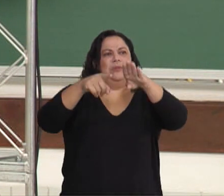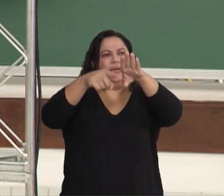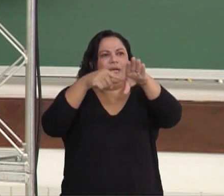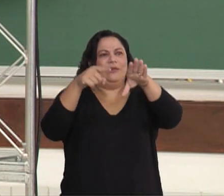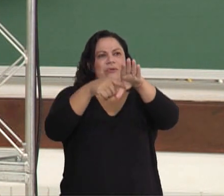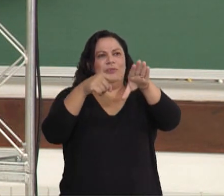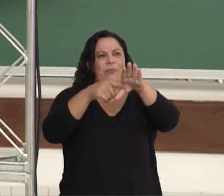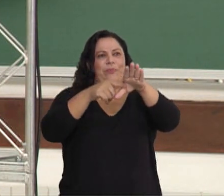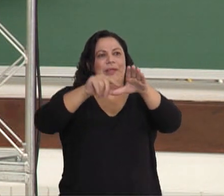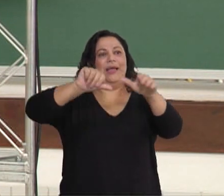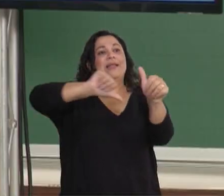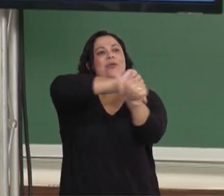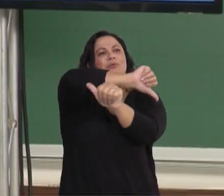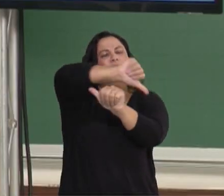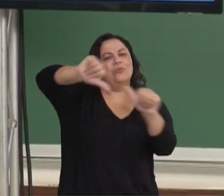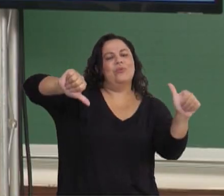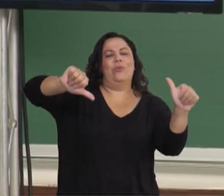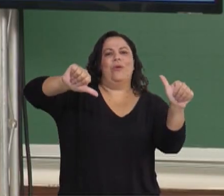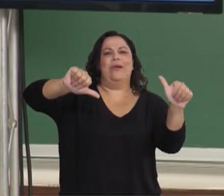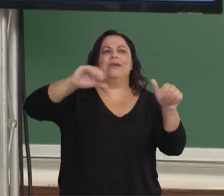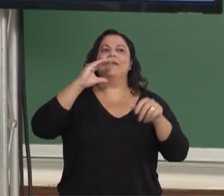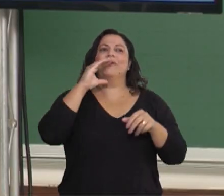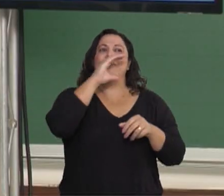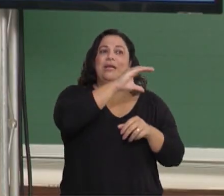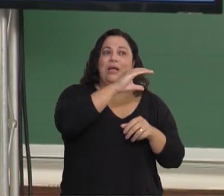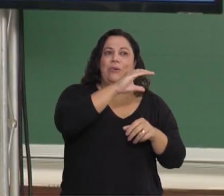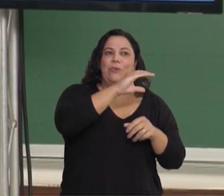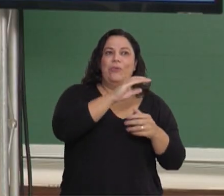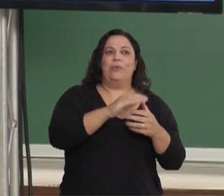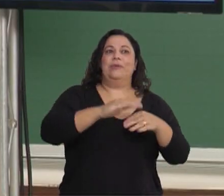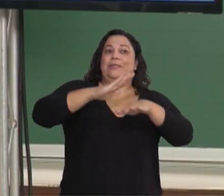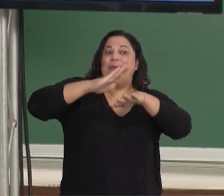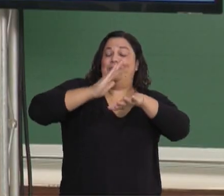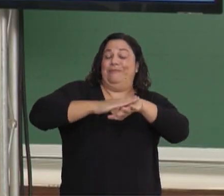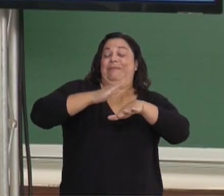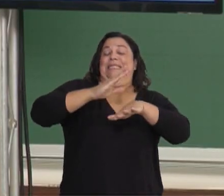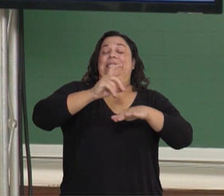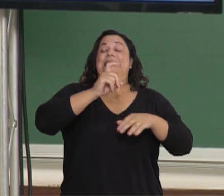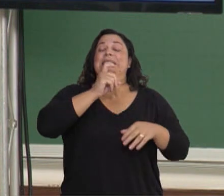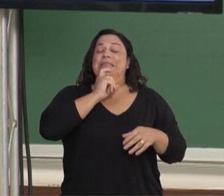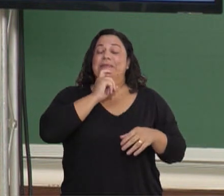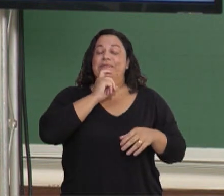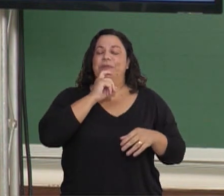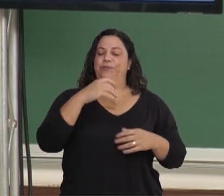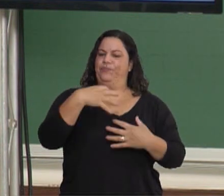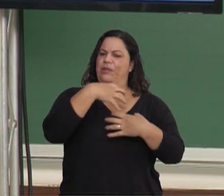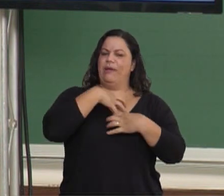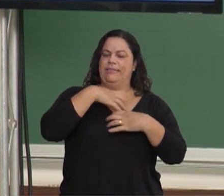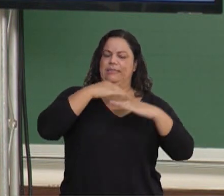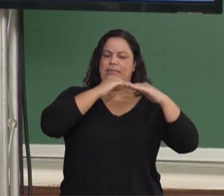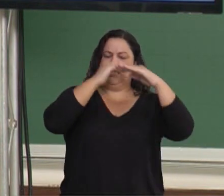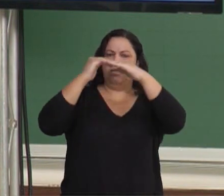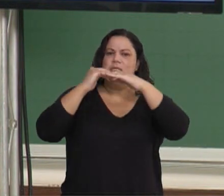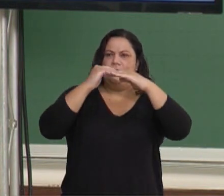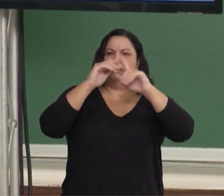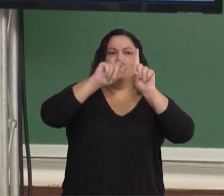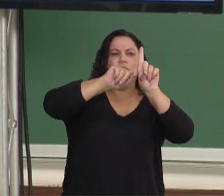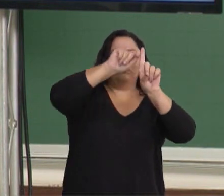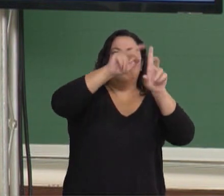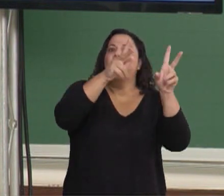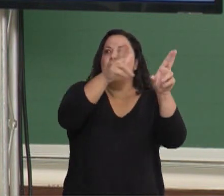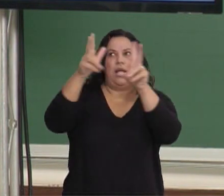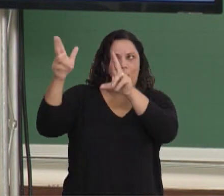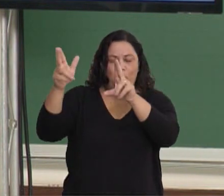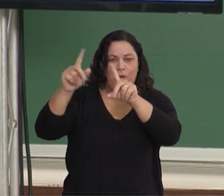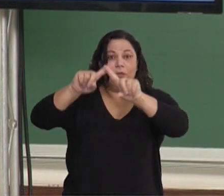variação térmica que você tem acaba sendo a mesma, só que a cerâmica acaba puxando um pouco mais rapidamente o calor do seu corpo. Por isso